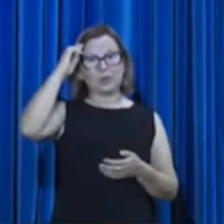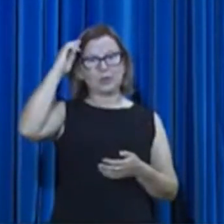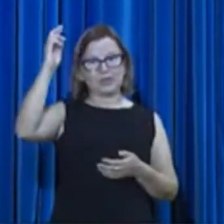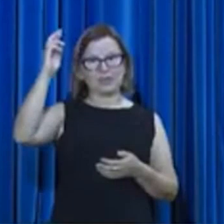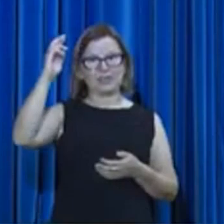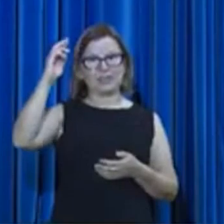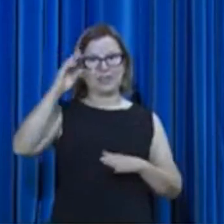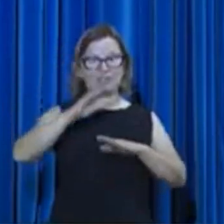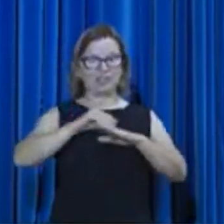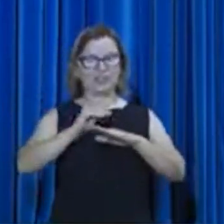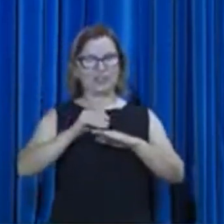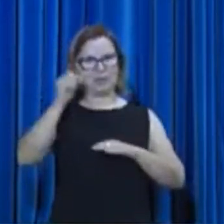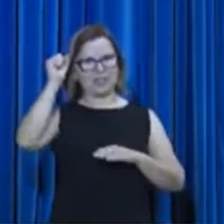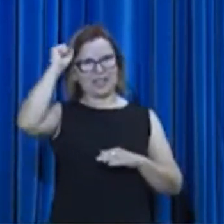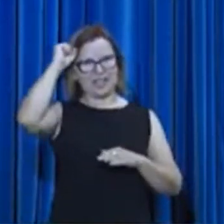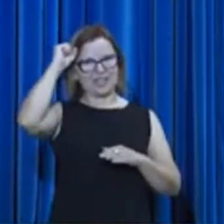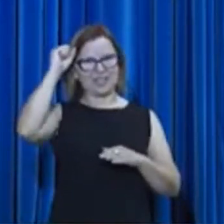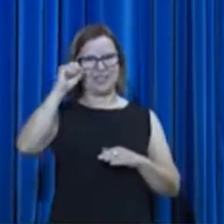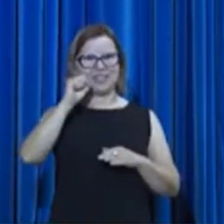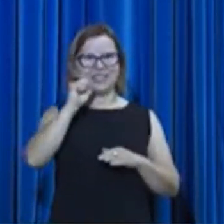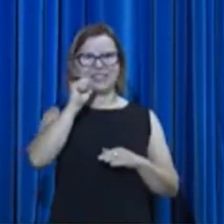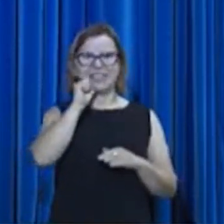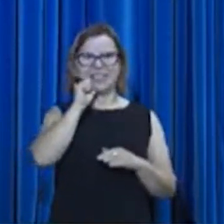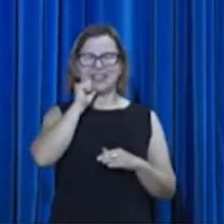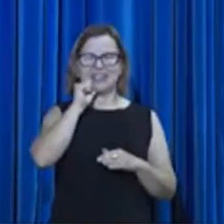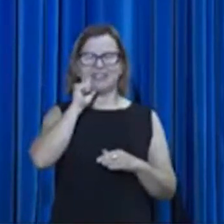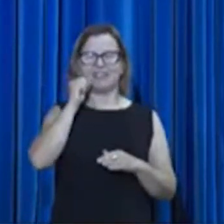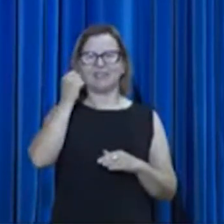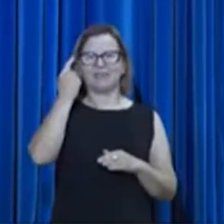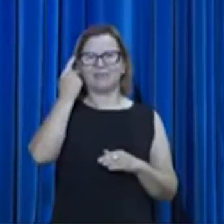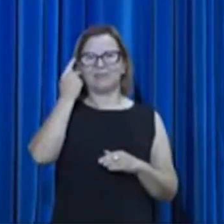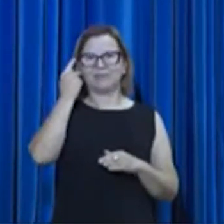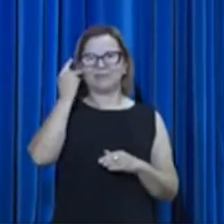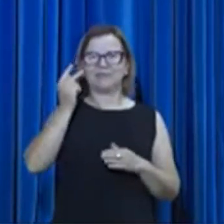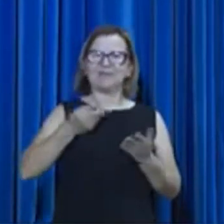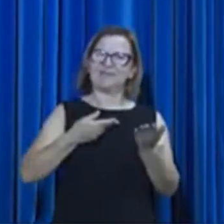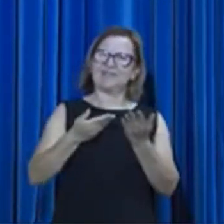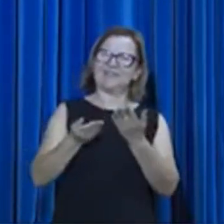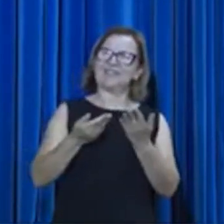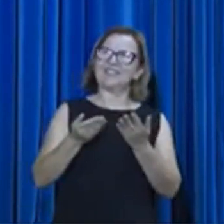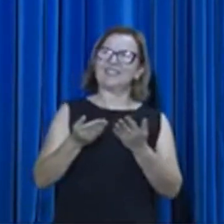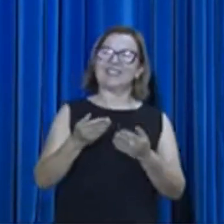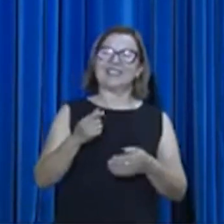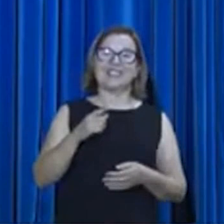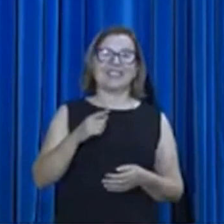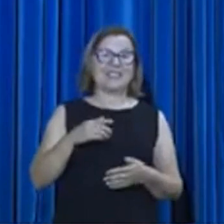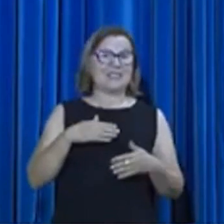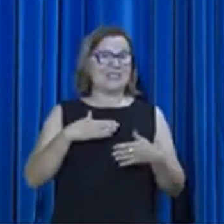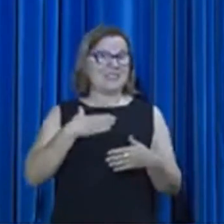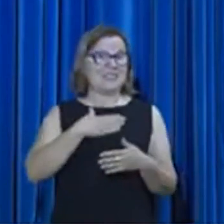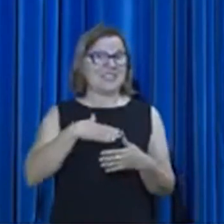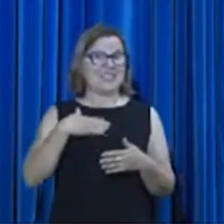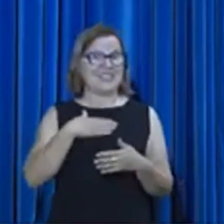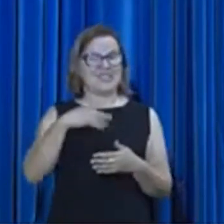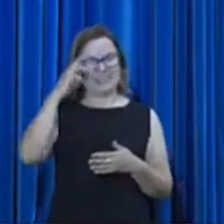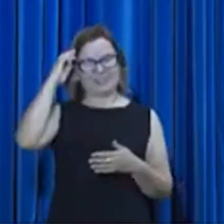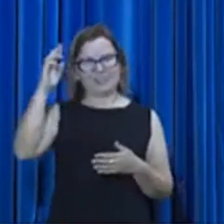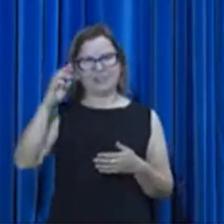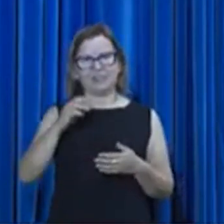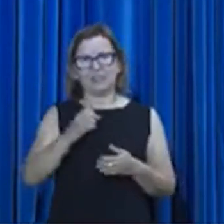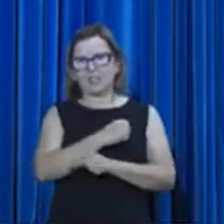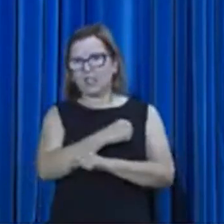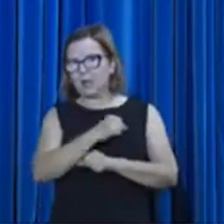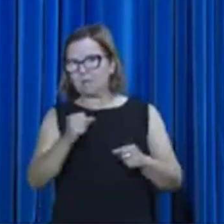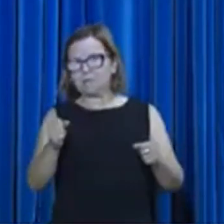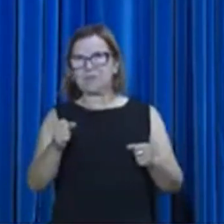consequência. Veio de um coração transformado que tem prazer no Senhor. Não é possível glorificar a Deus